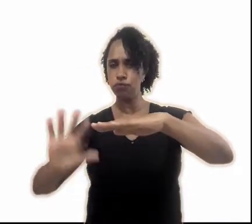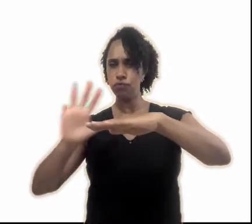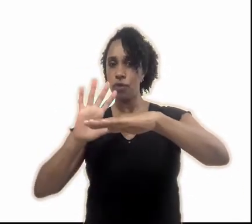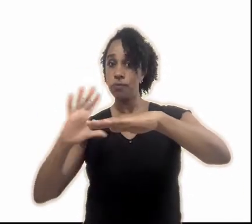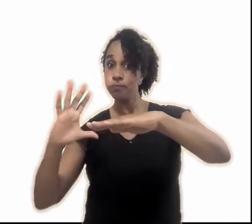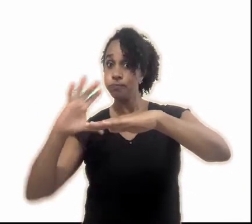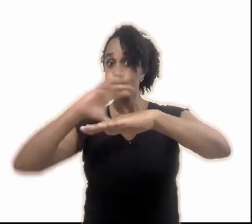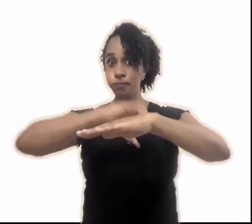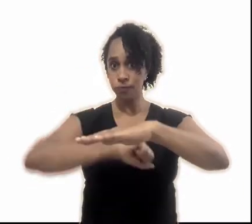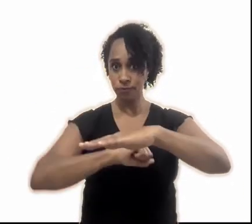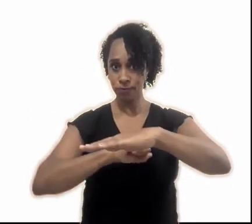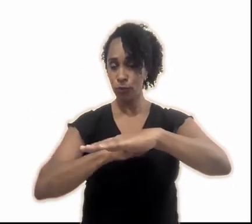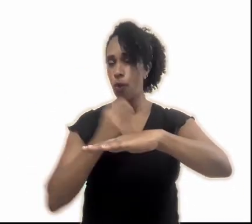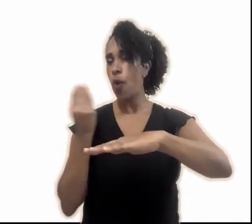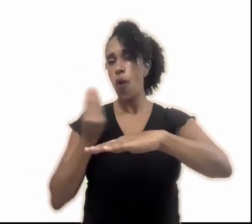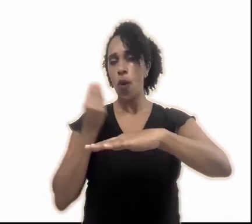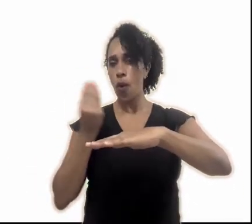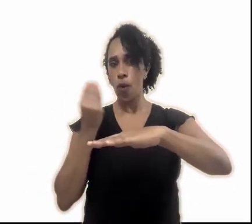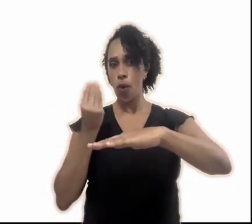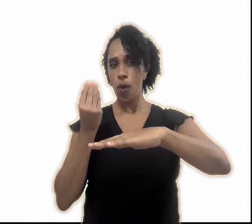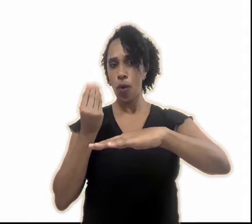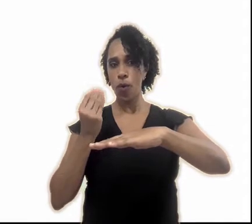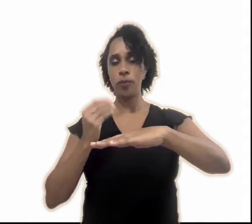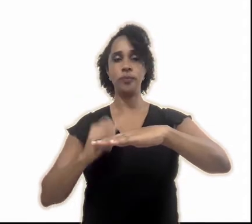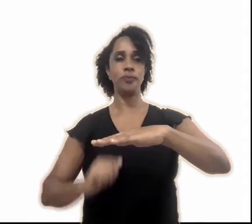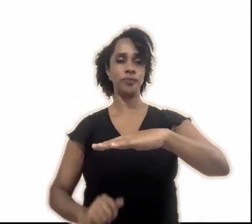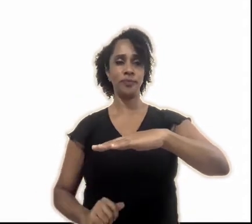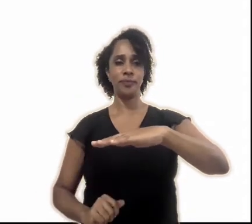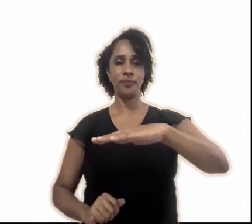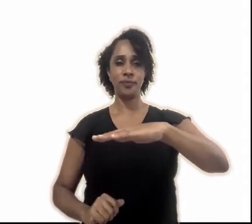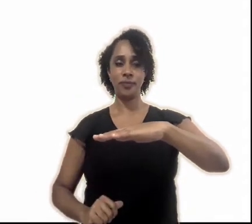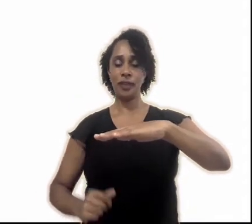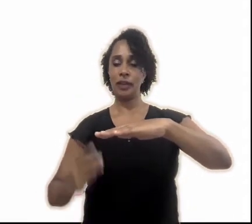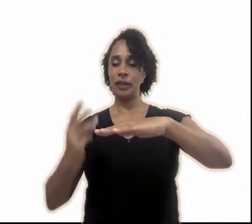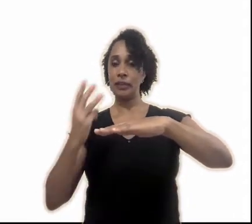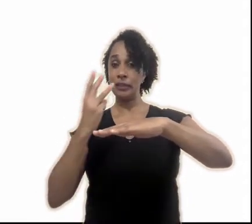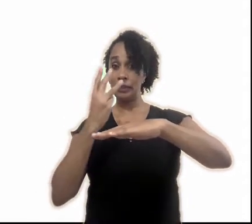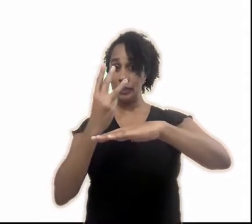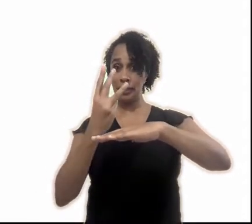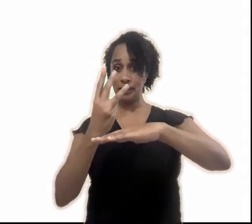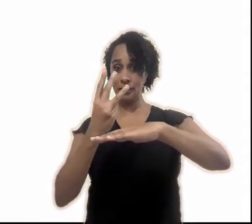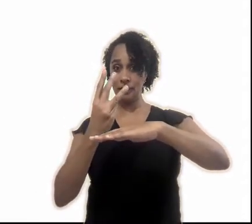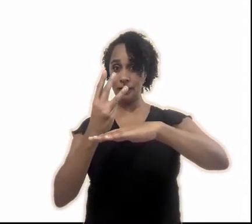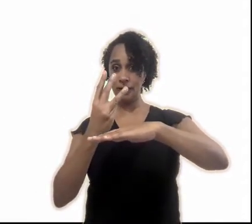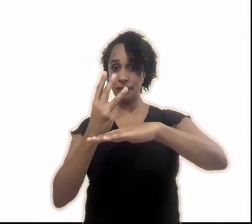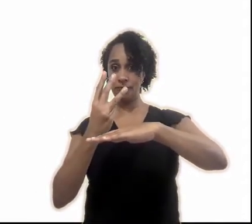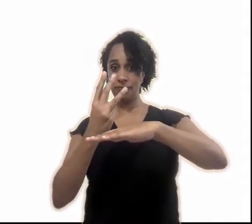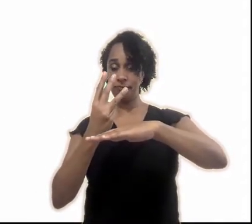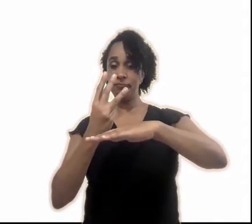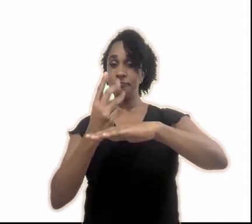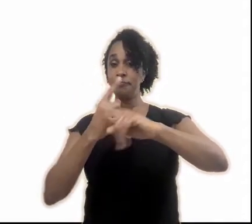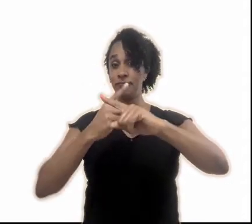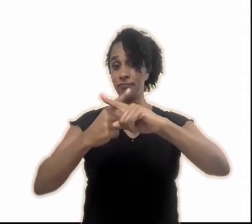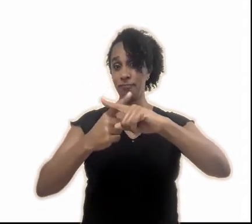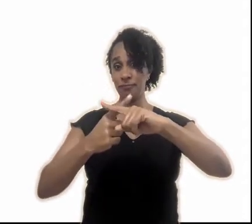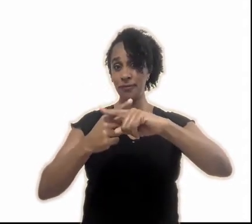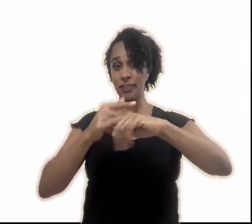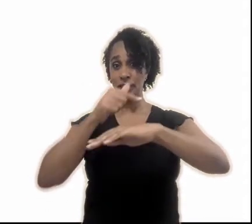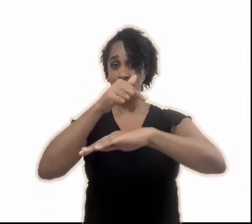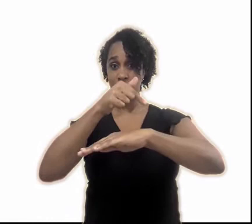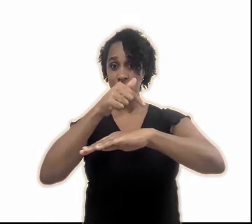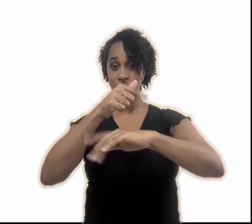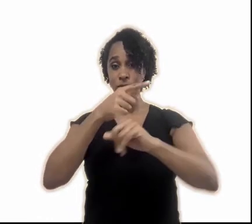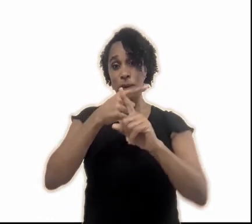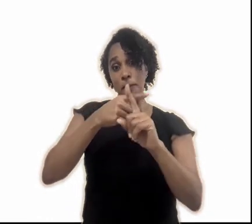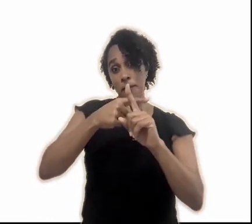numerador. Ou seja, devemos multiplicar a parte inteira 3 pelo denominador 7, depois somar